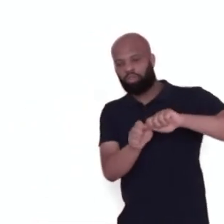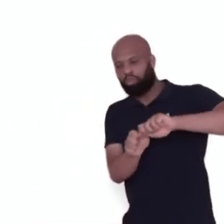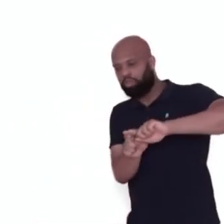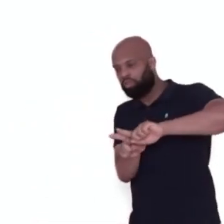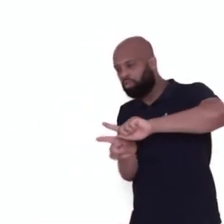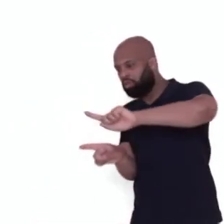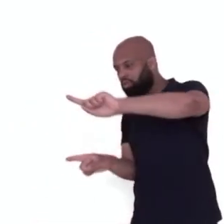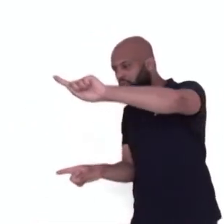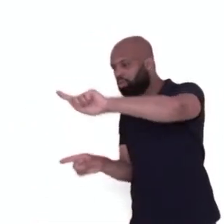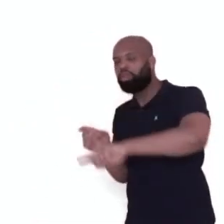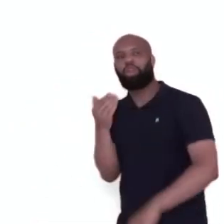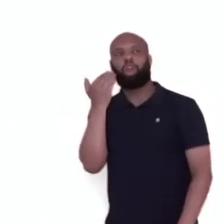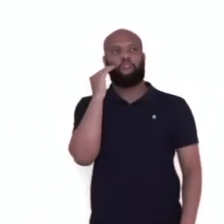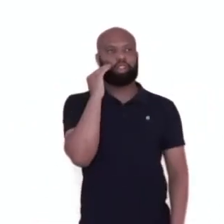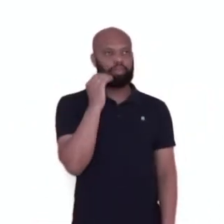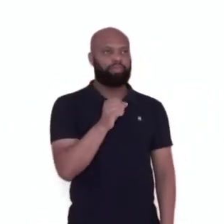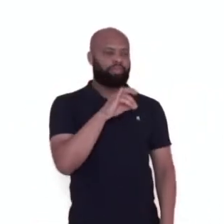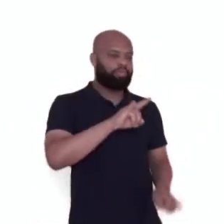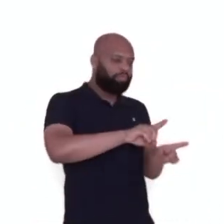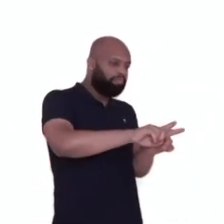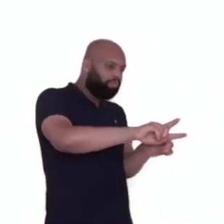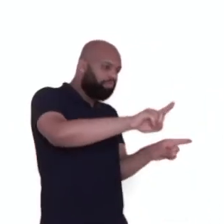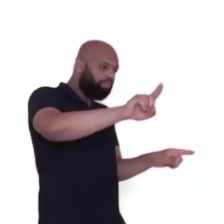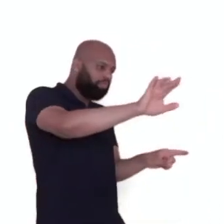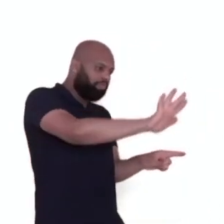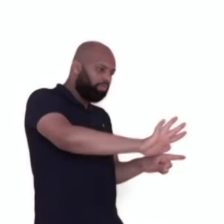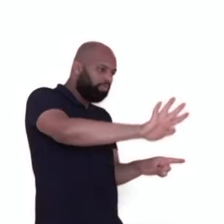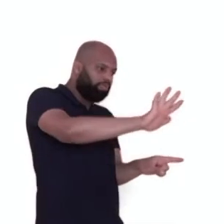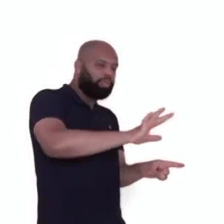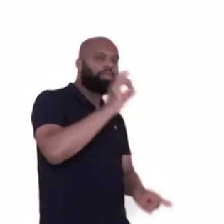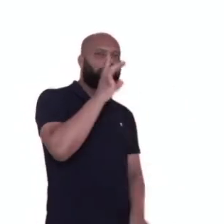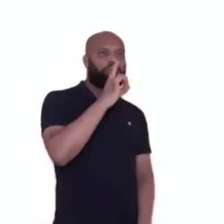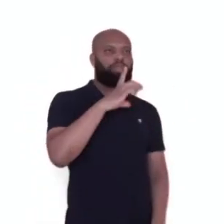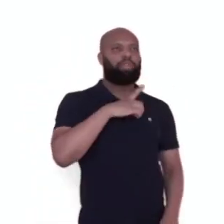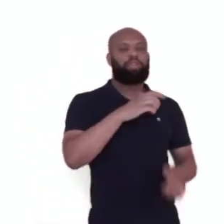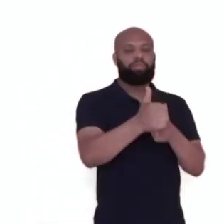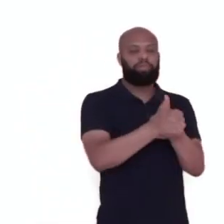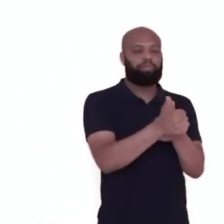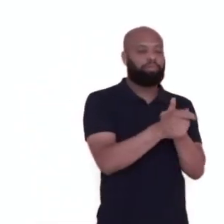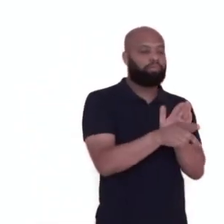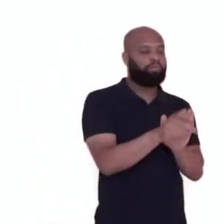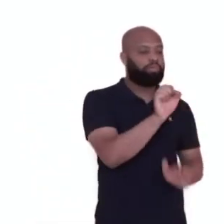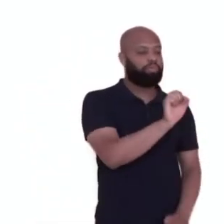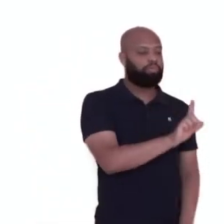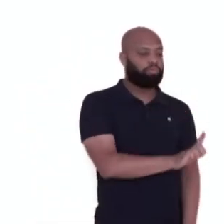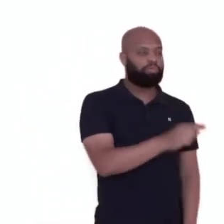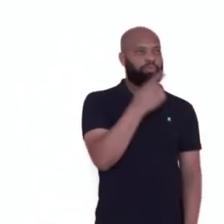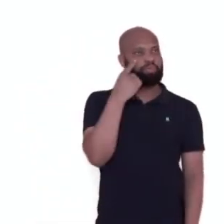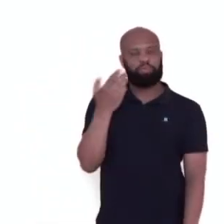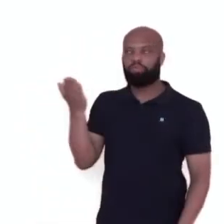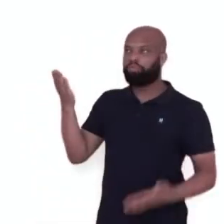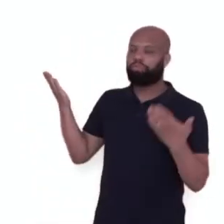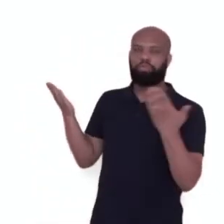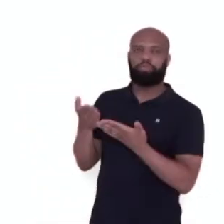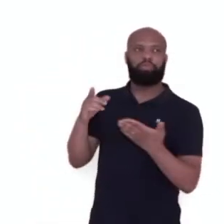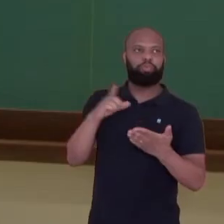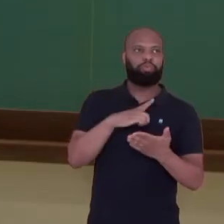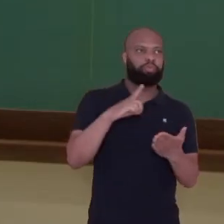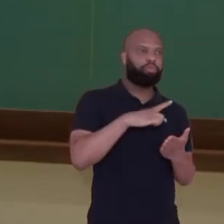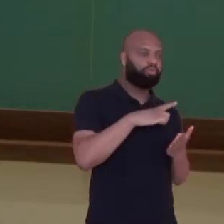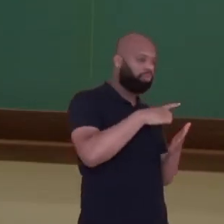verde vai ser quando o nosso planeta está mais próximo do Sol. Repare a